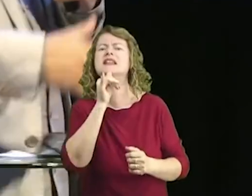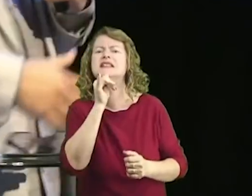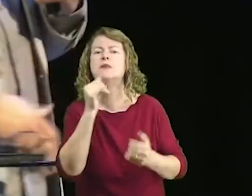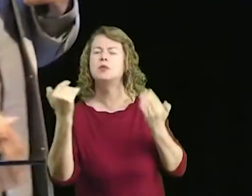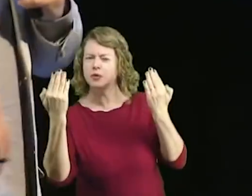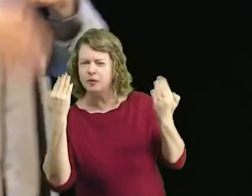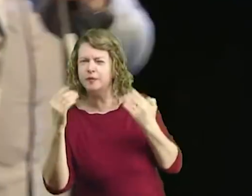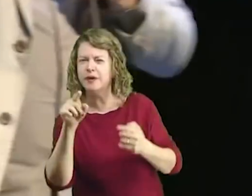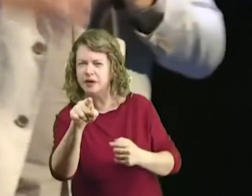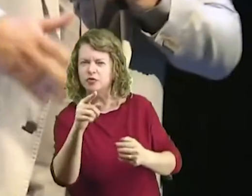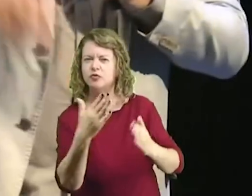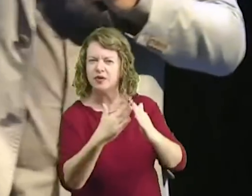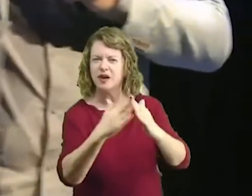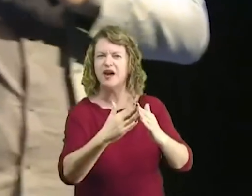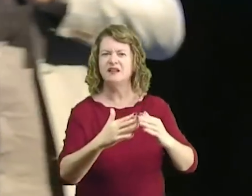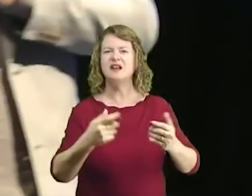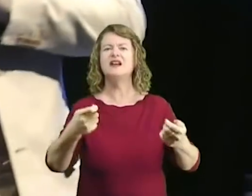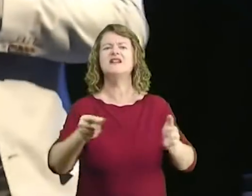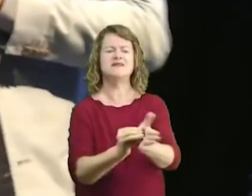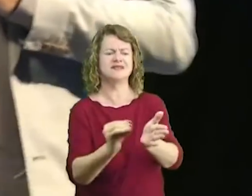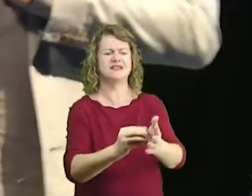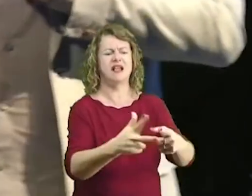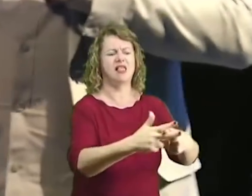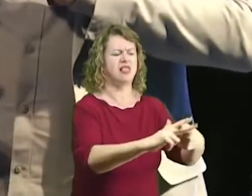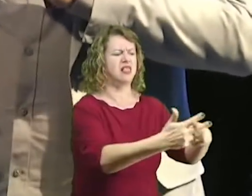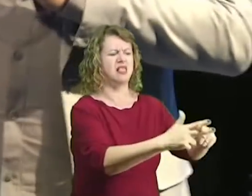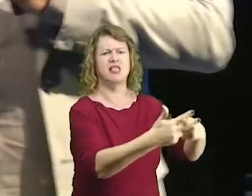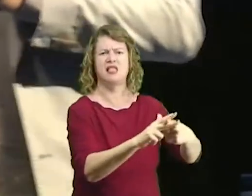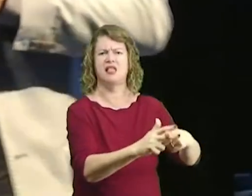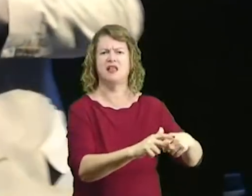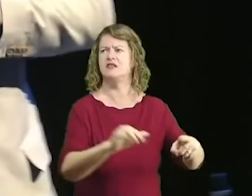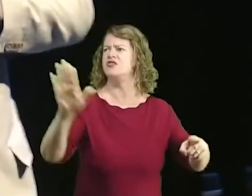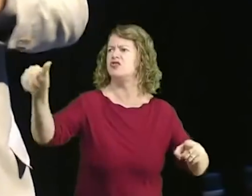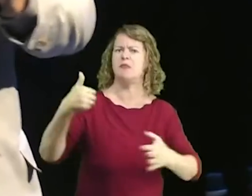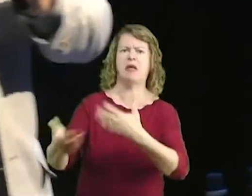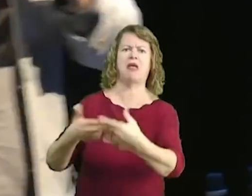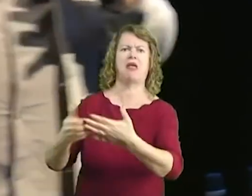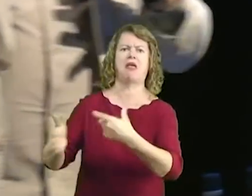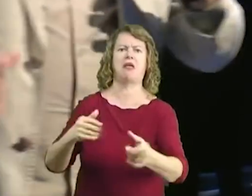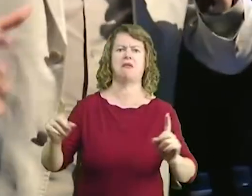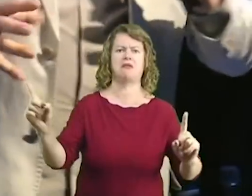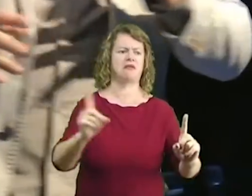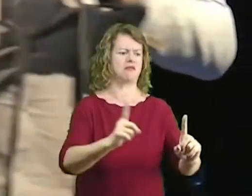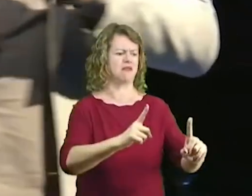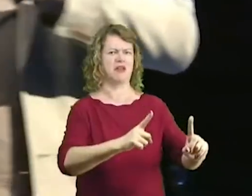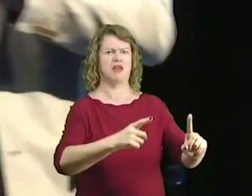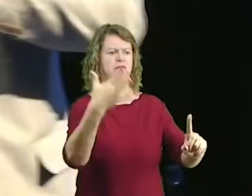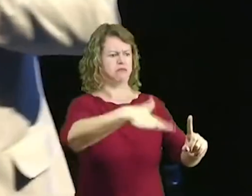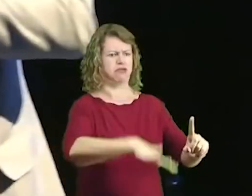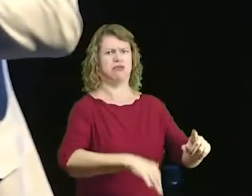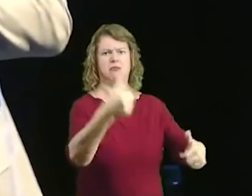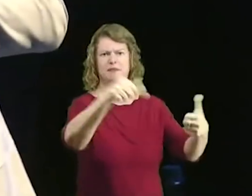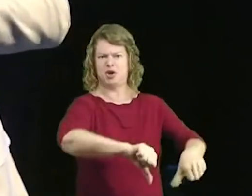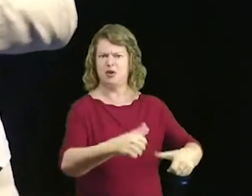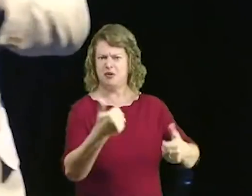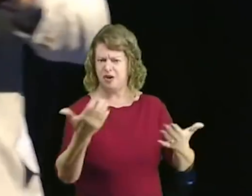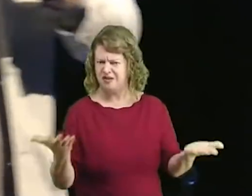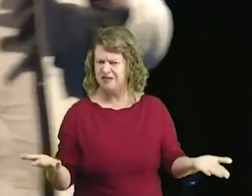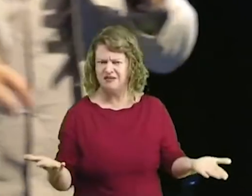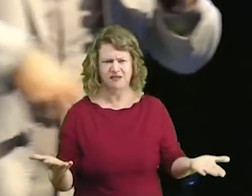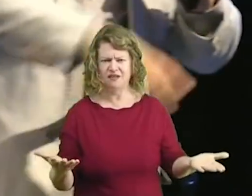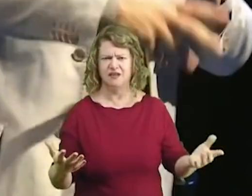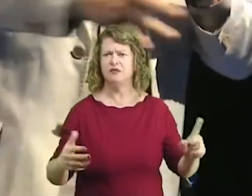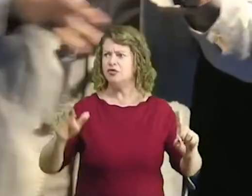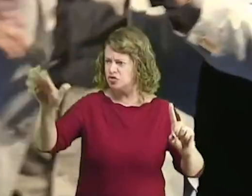de serviço bagunçado na casa dos outros? Não, você quer aquele mestre de obras, aquele homem que resolva o problema.